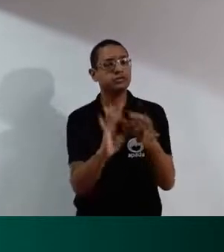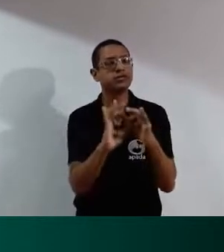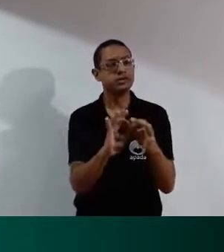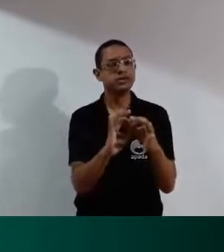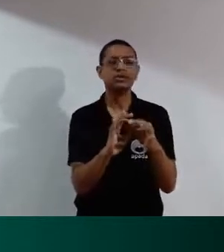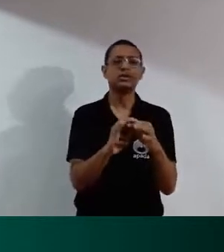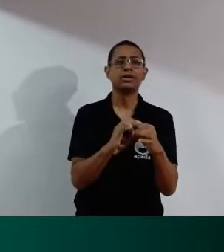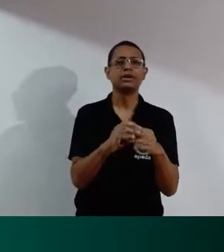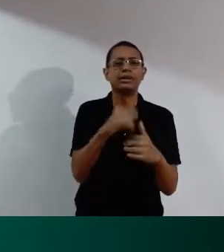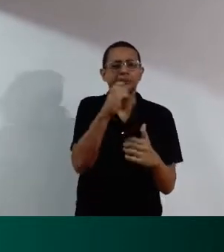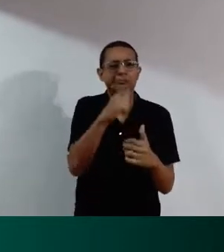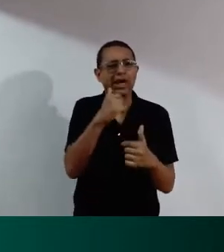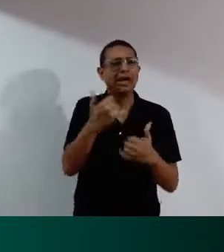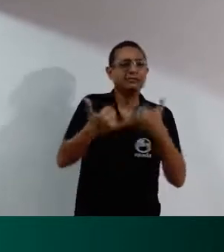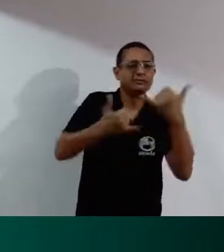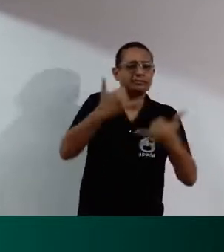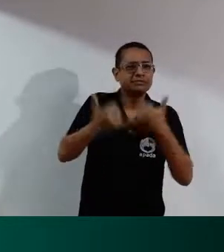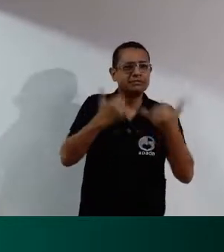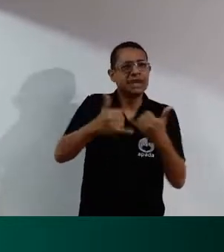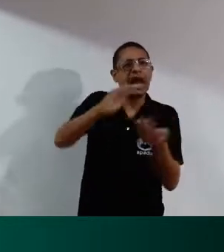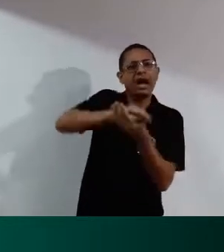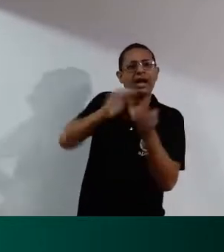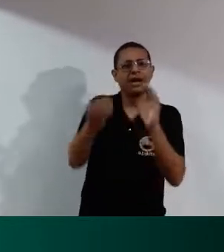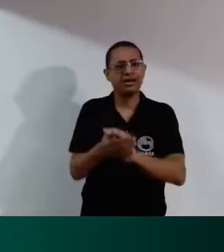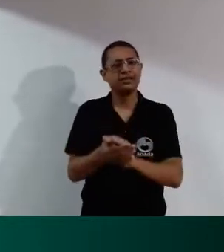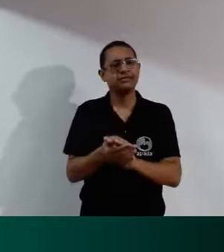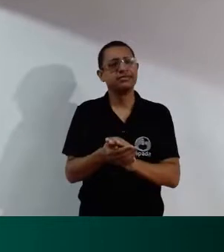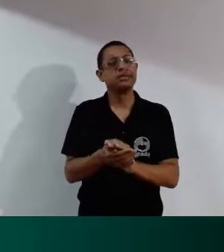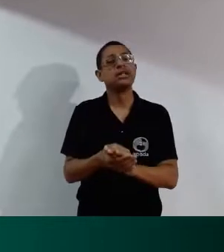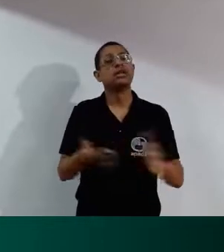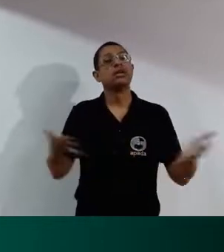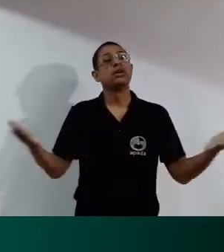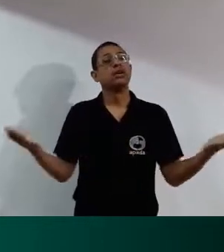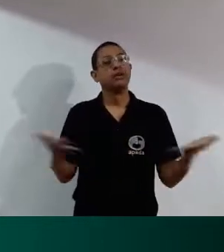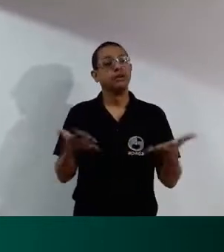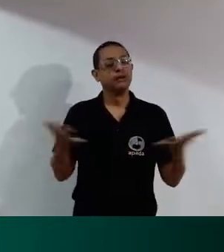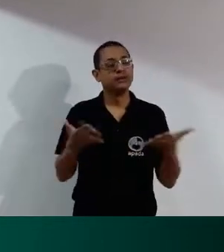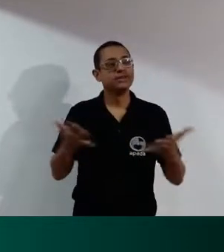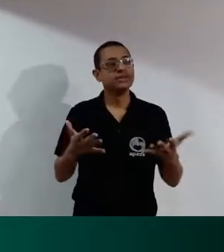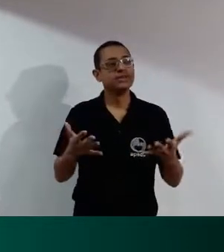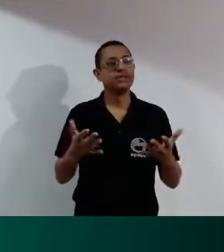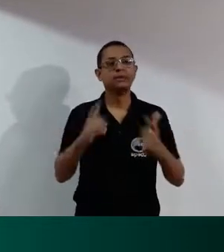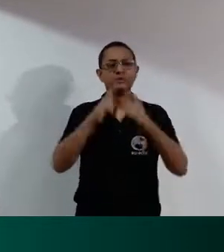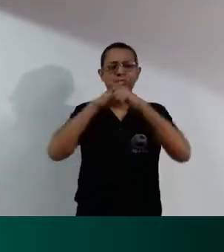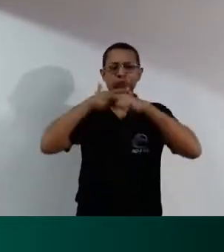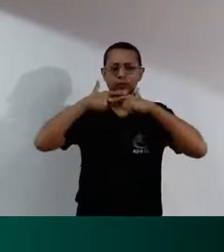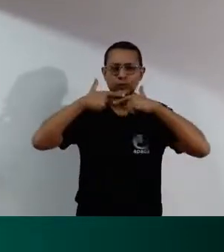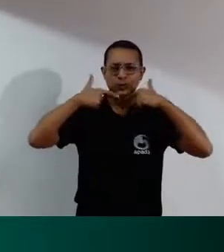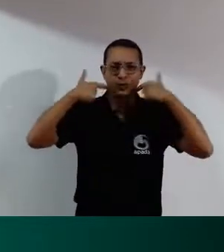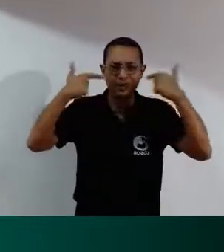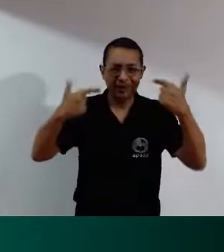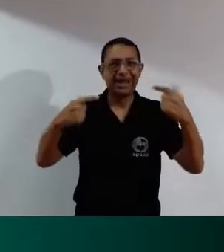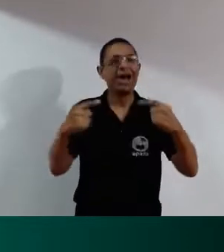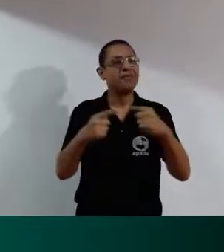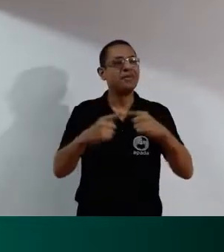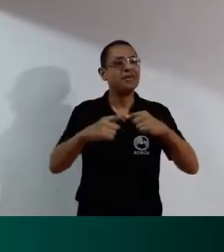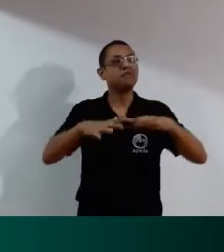sobretudo nos dias de hoje sorri é um ato extremamente revolucionário